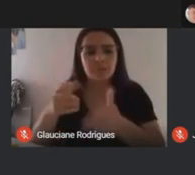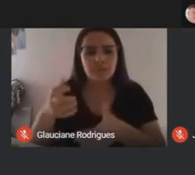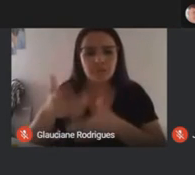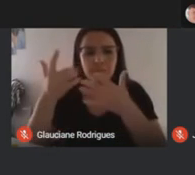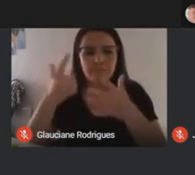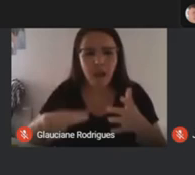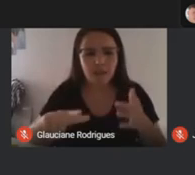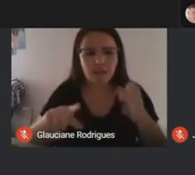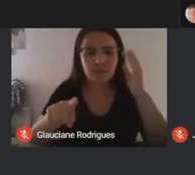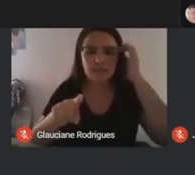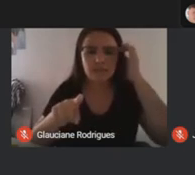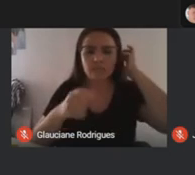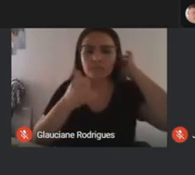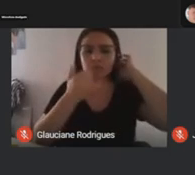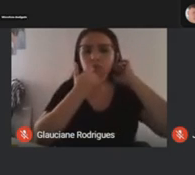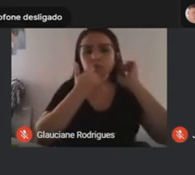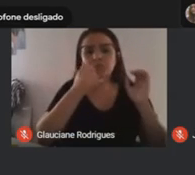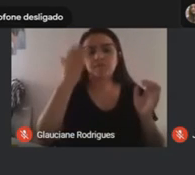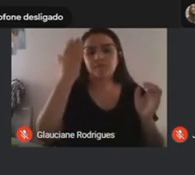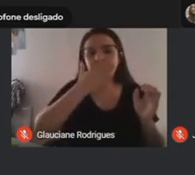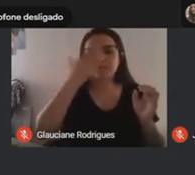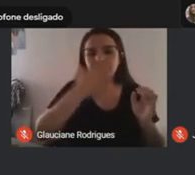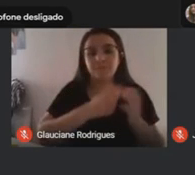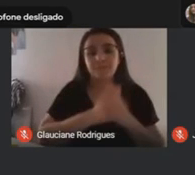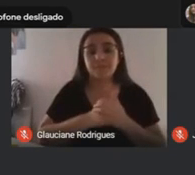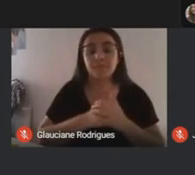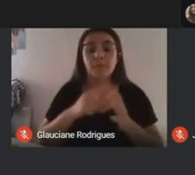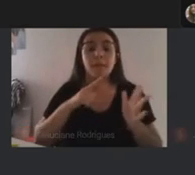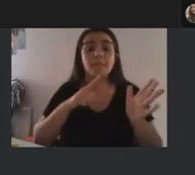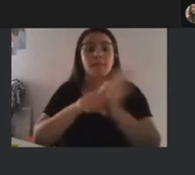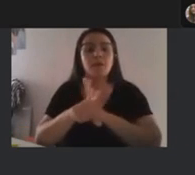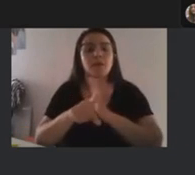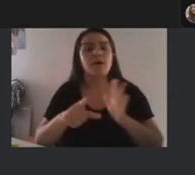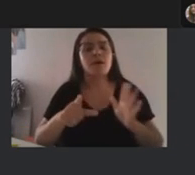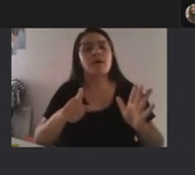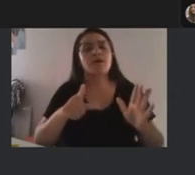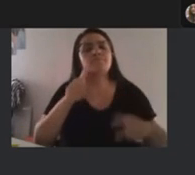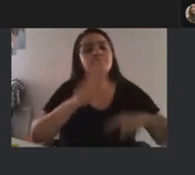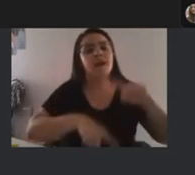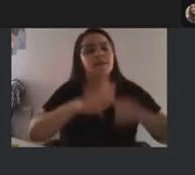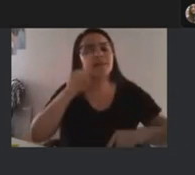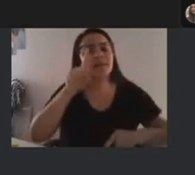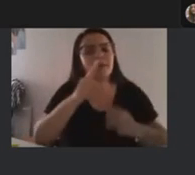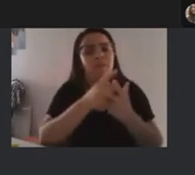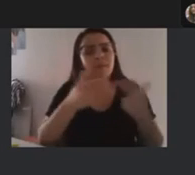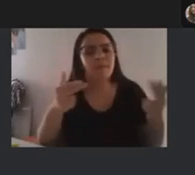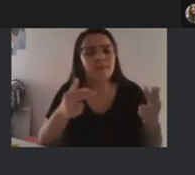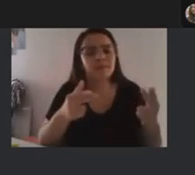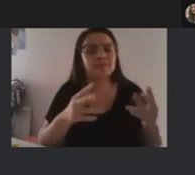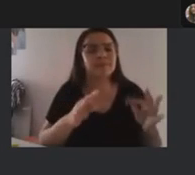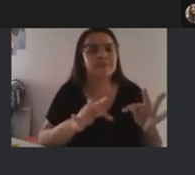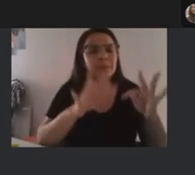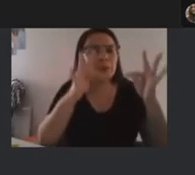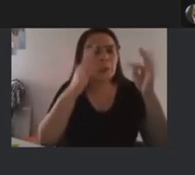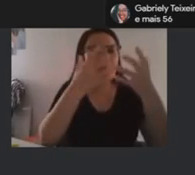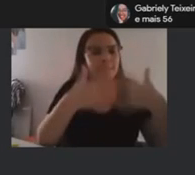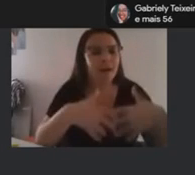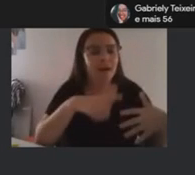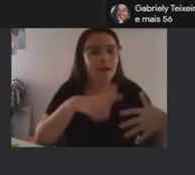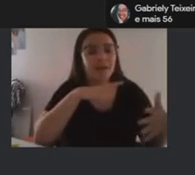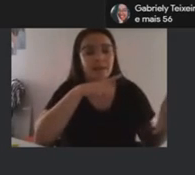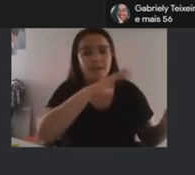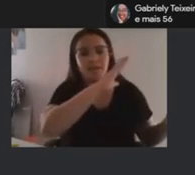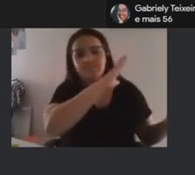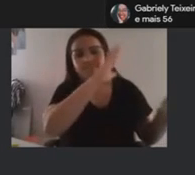sim, professora, eu não tinha visto, pode responder. Ele colocou agora: Tarcísio, é o seguinte, esses equipamentos a gente constrói